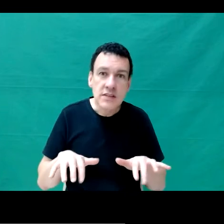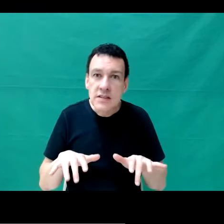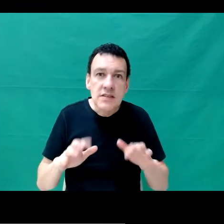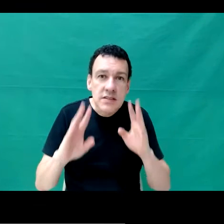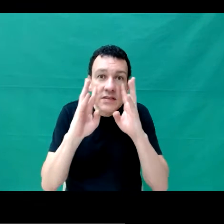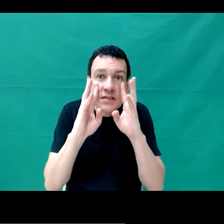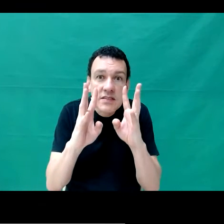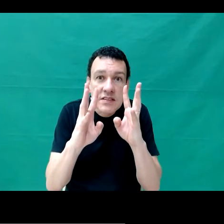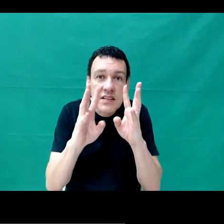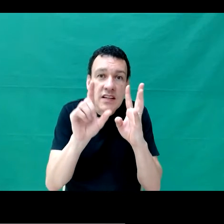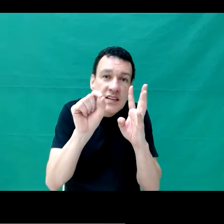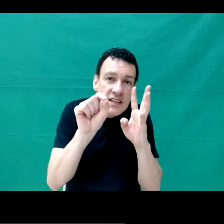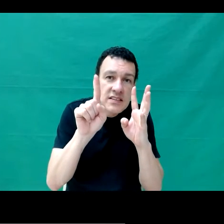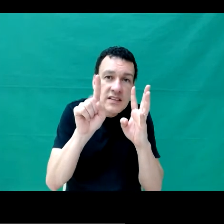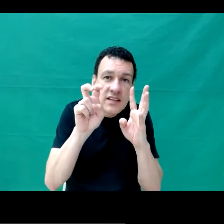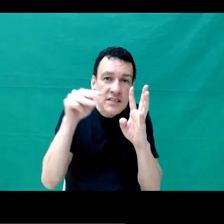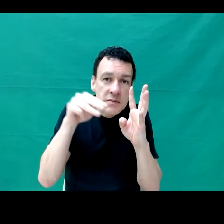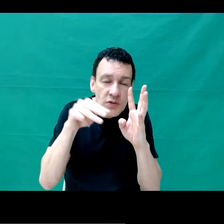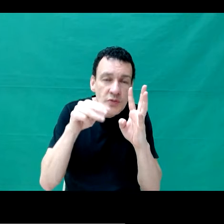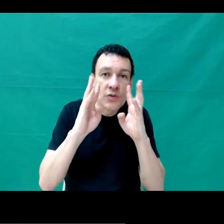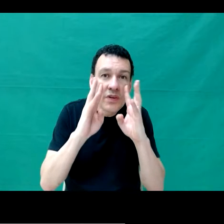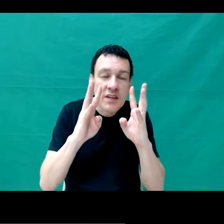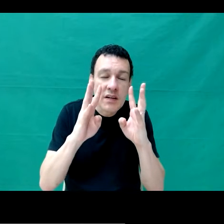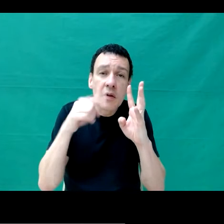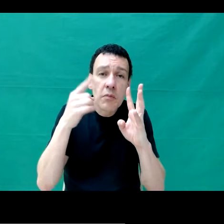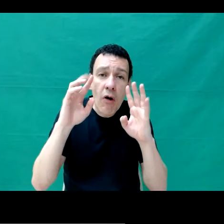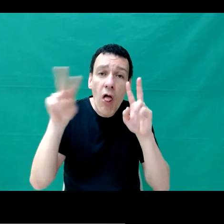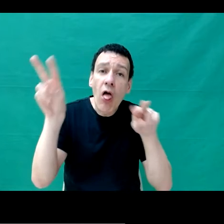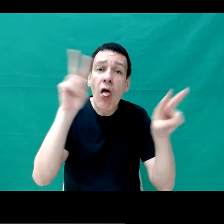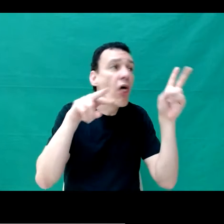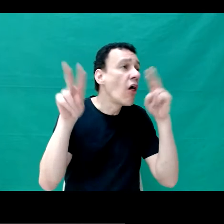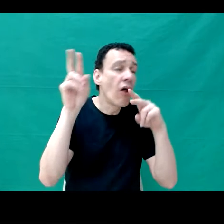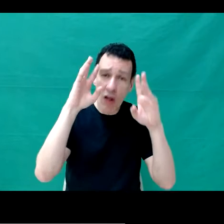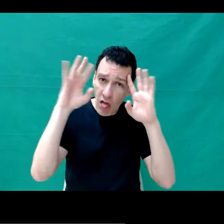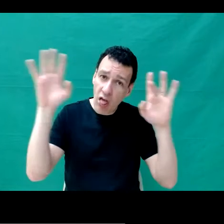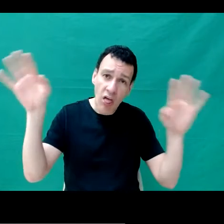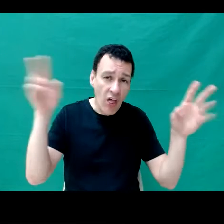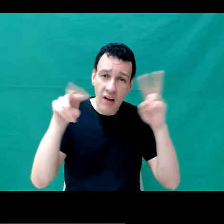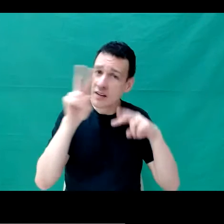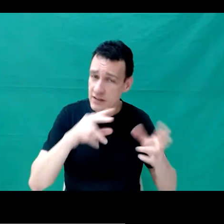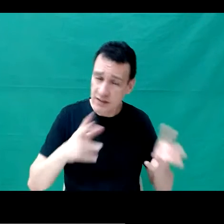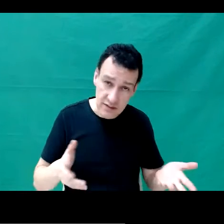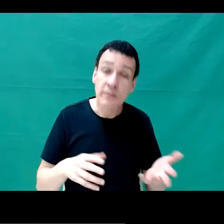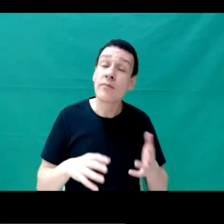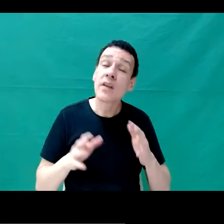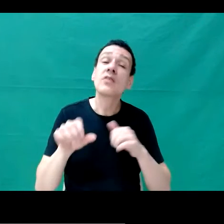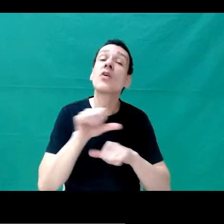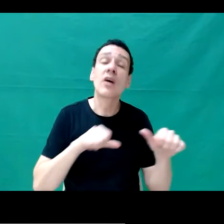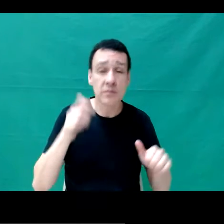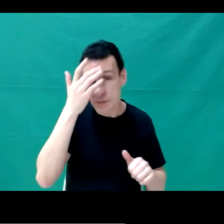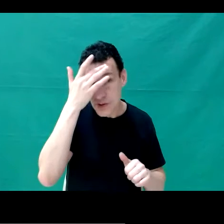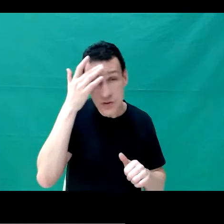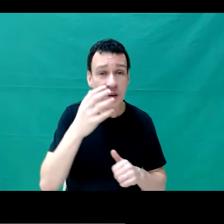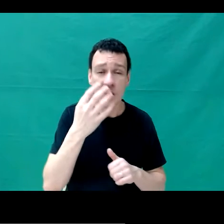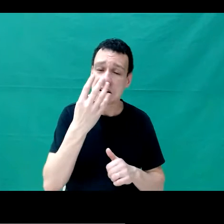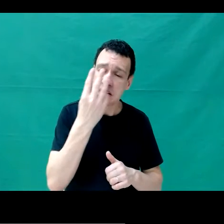uma única coisa fazendo, né? E imagina você passando 3, 4, 5 horas fazendo testes, né,